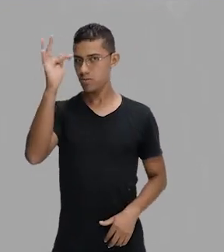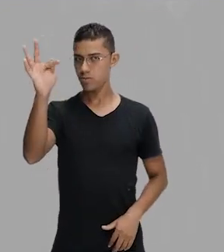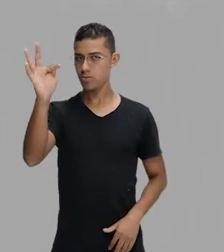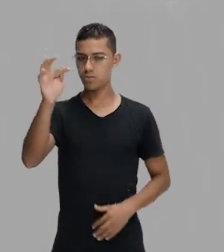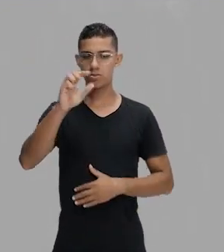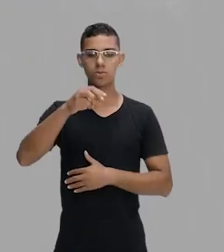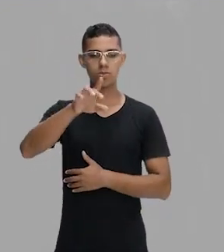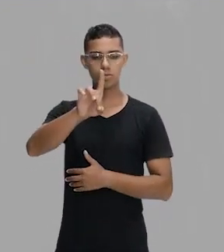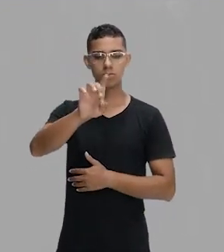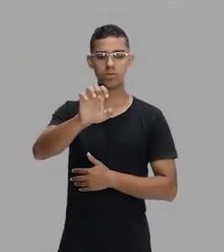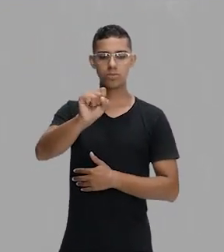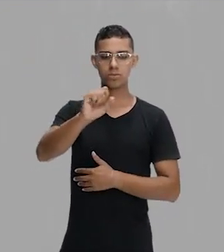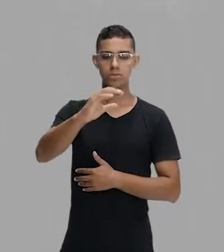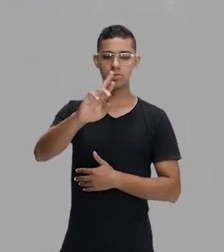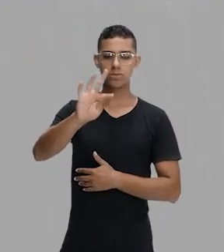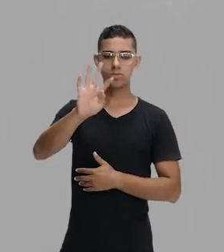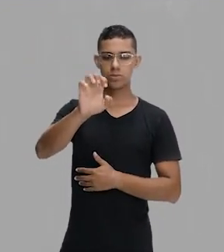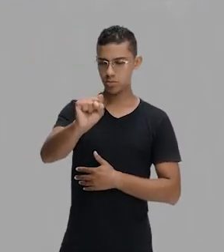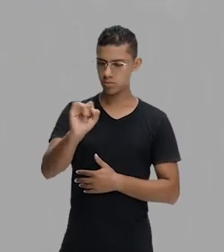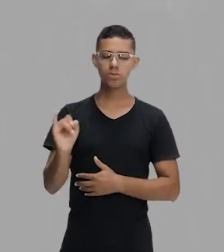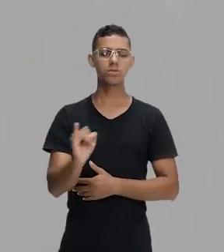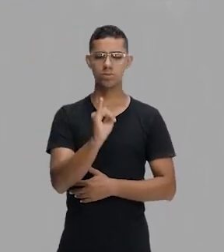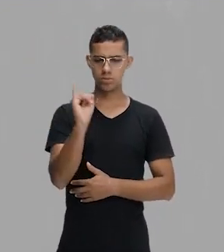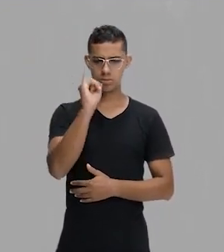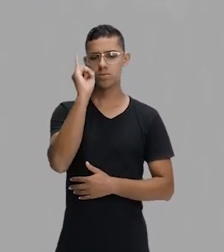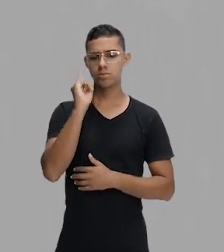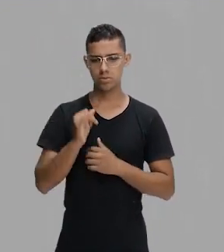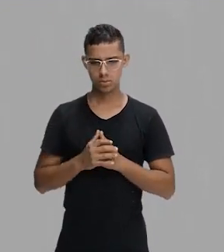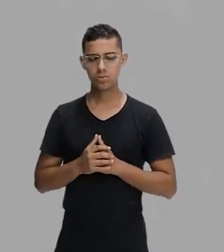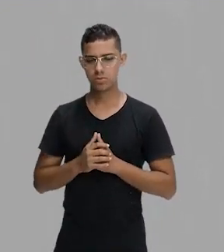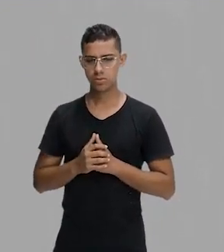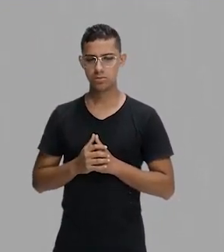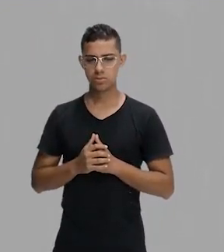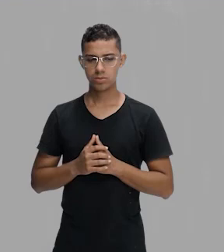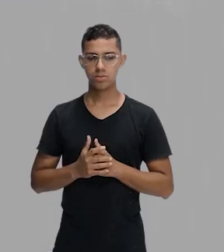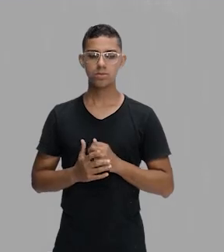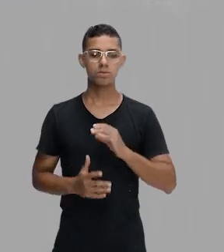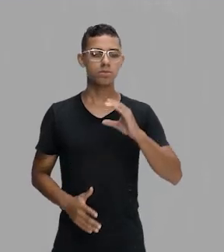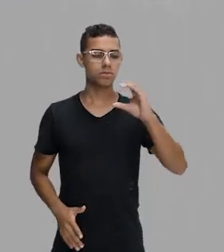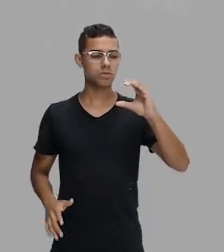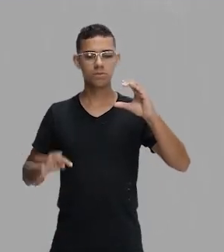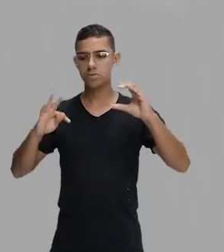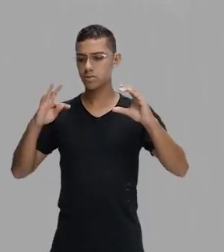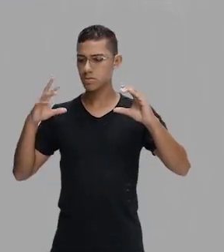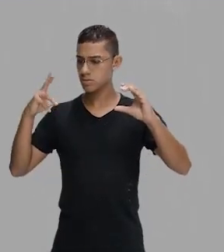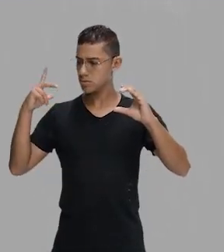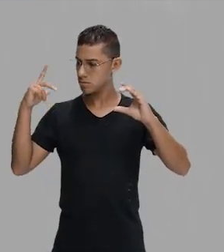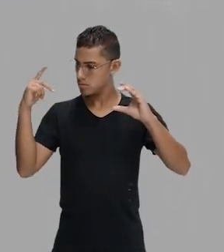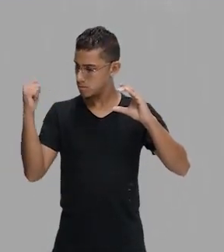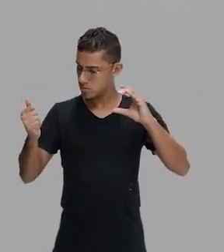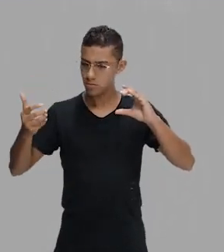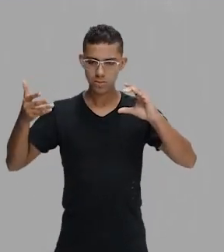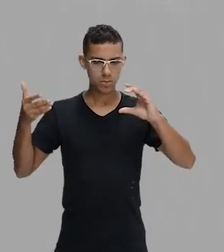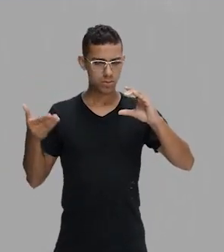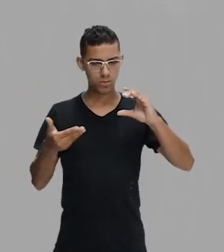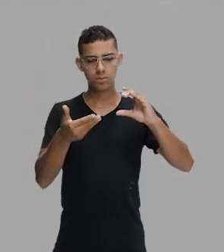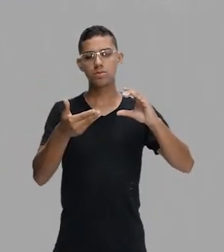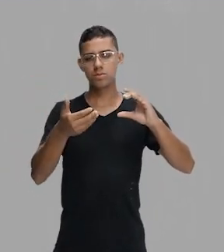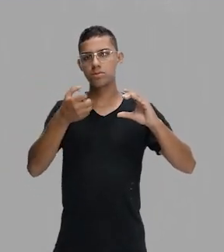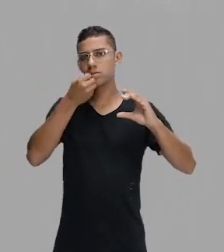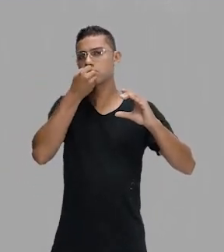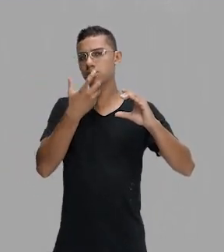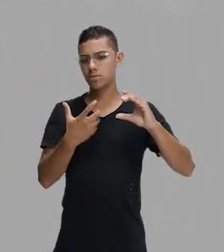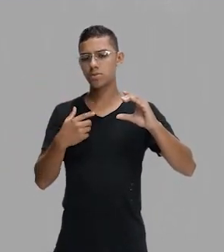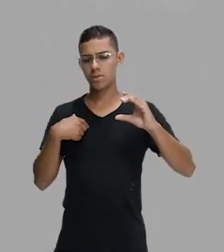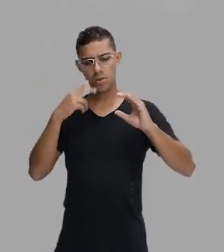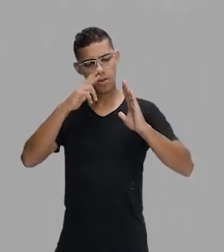considera também que é muito importante. Então, neste caso, de todas as alternativas que nós estamos percebendo, de todas que